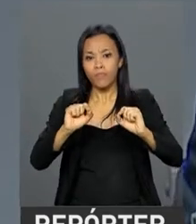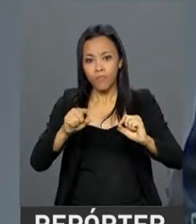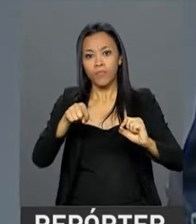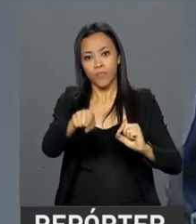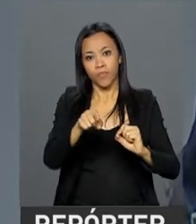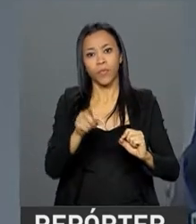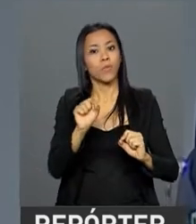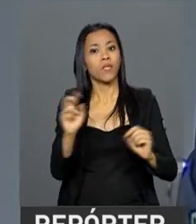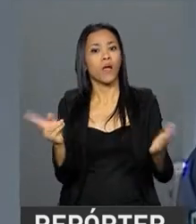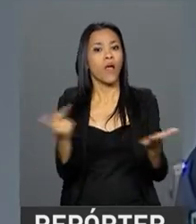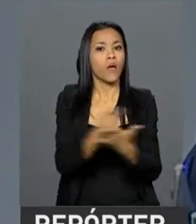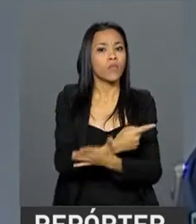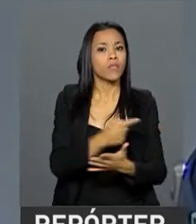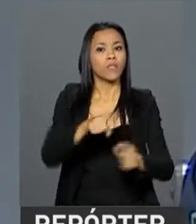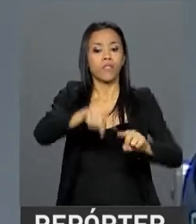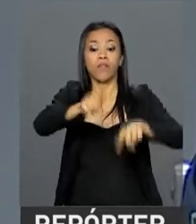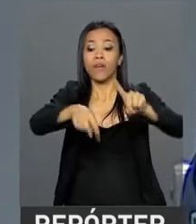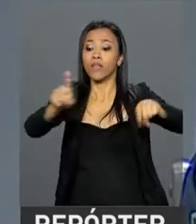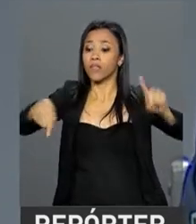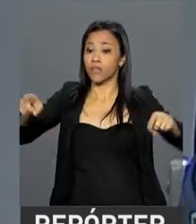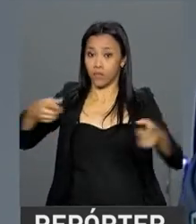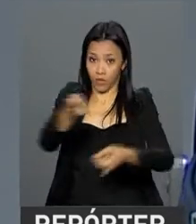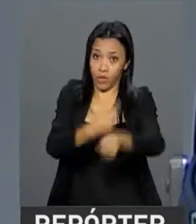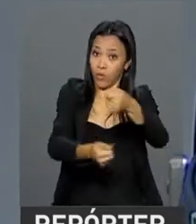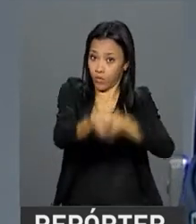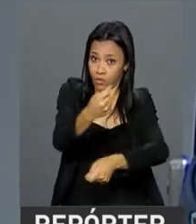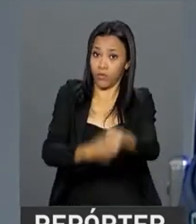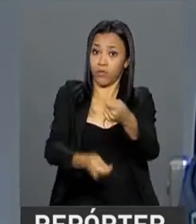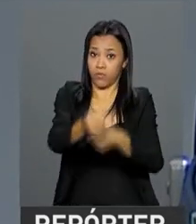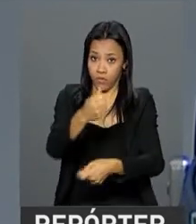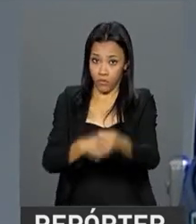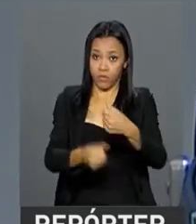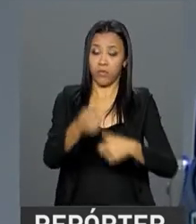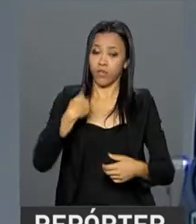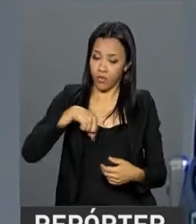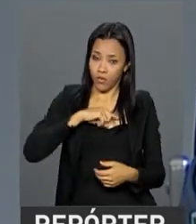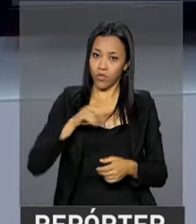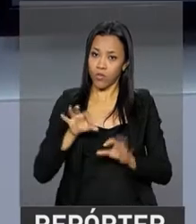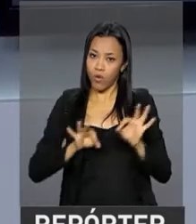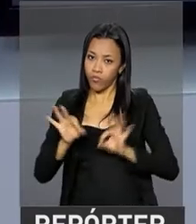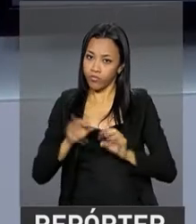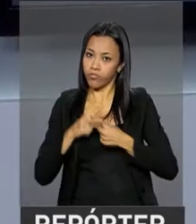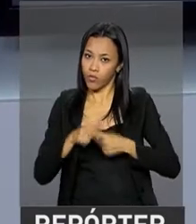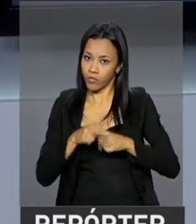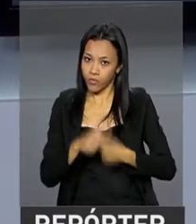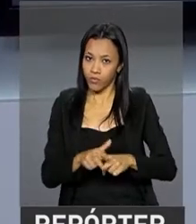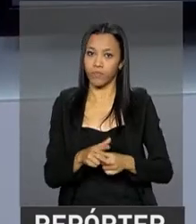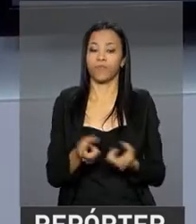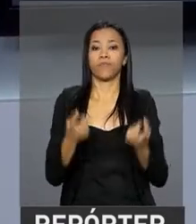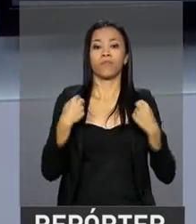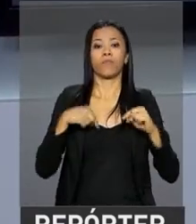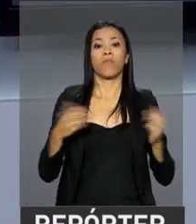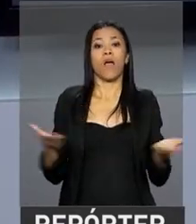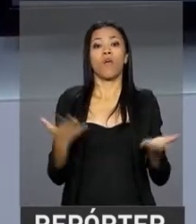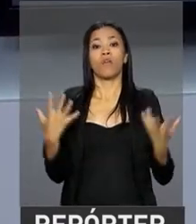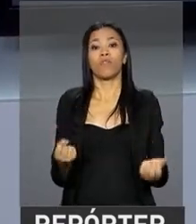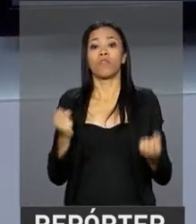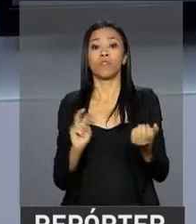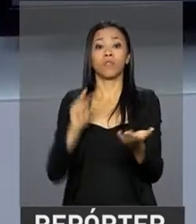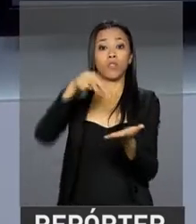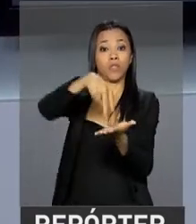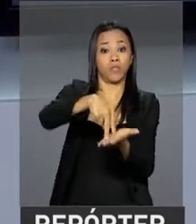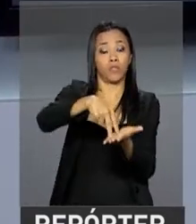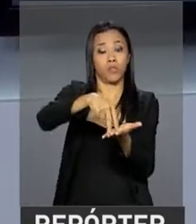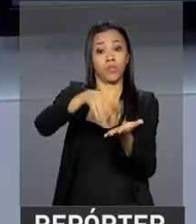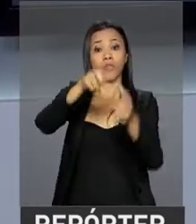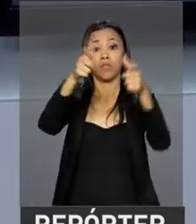desses choques no resto da economia, que é o que a gente está fazendo. E nós vamos agora ao Palácio do Planalto, porque